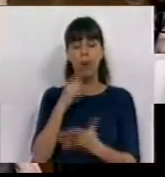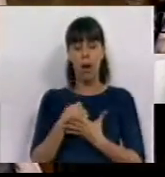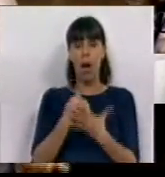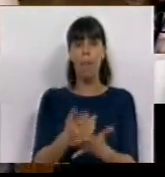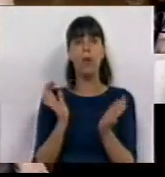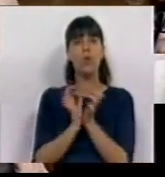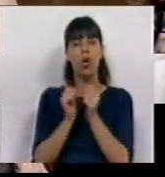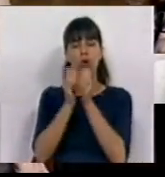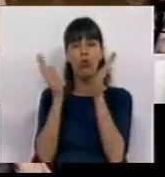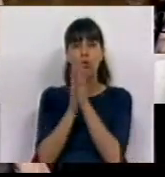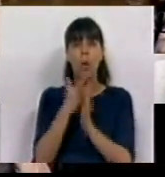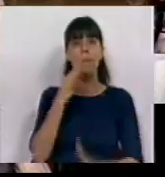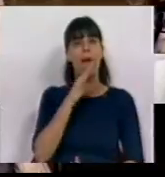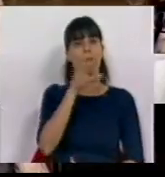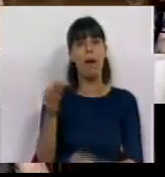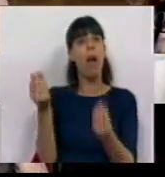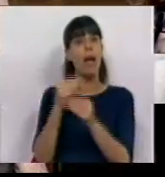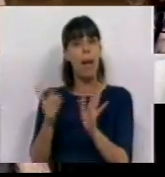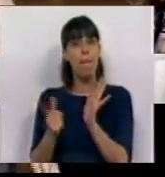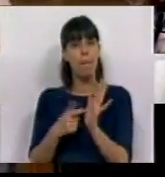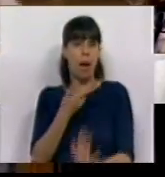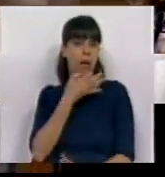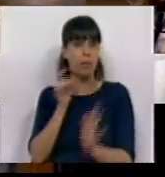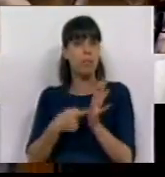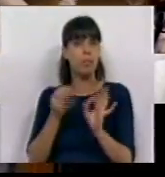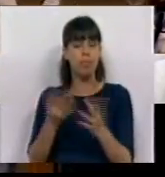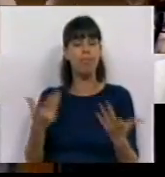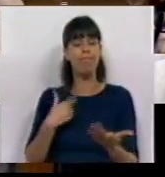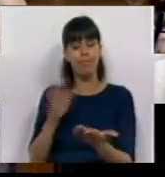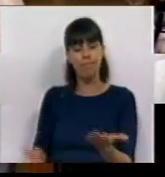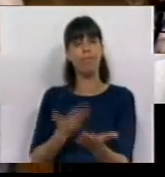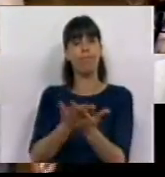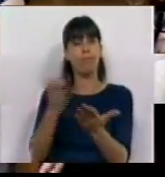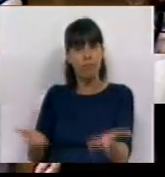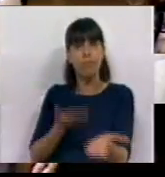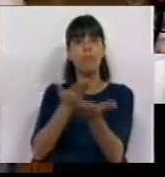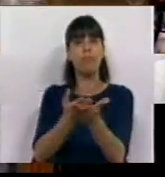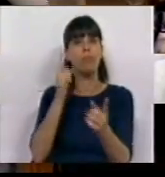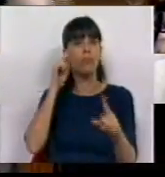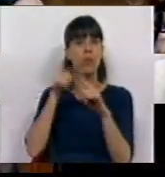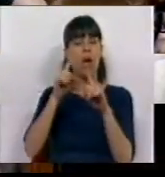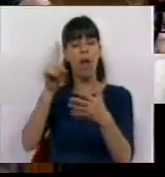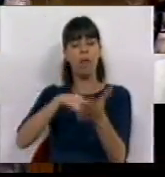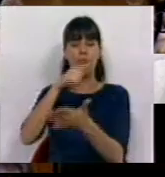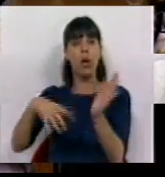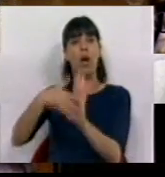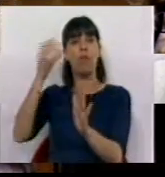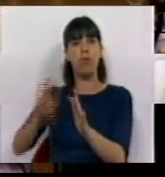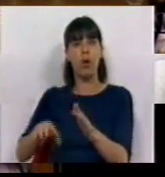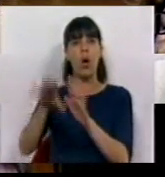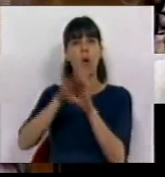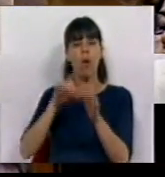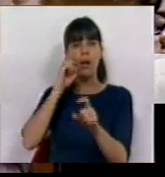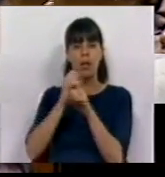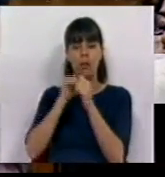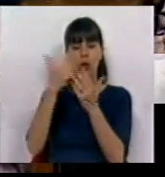apoios sociais a todas as famílias e as crianças que necessitem e por isso temos apresentado propostas tendo em vista a revogação da condição